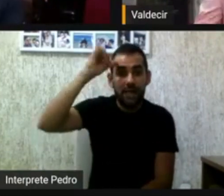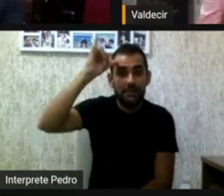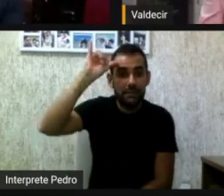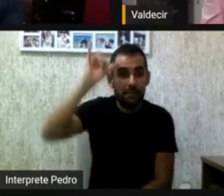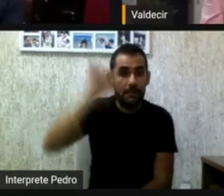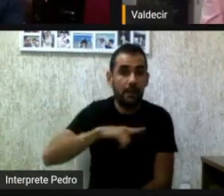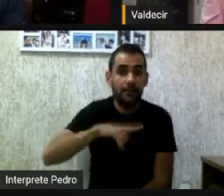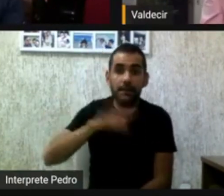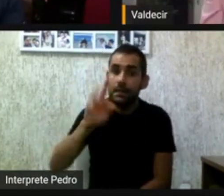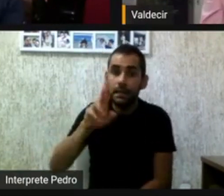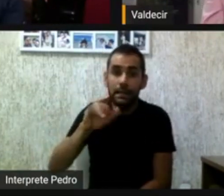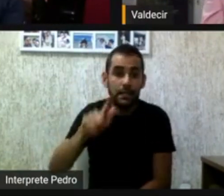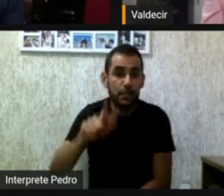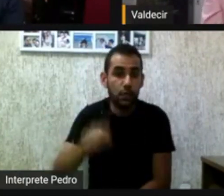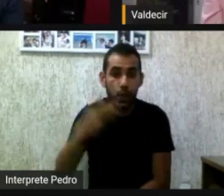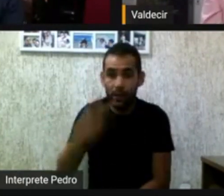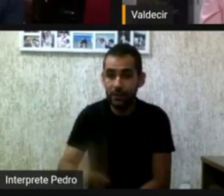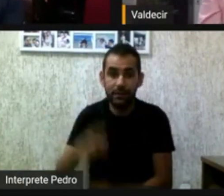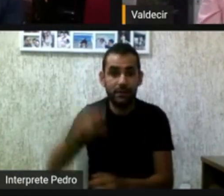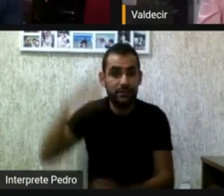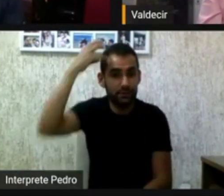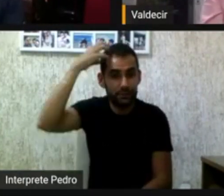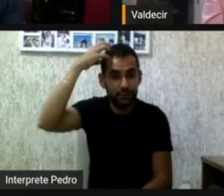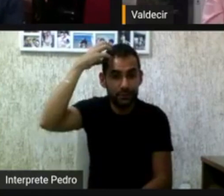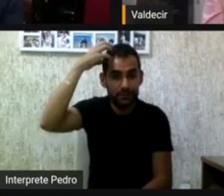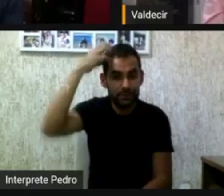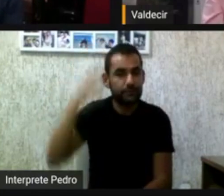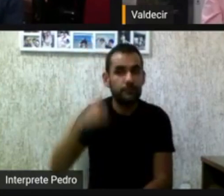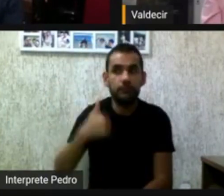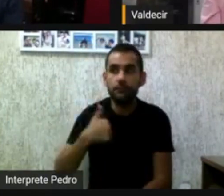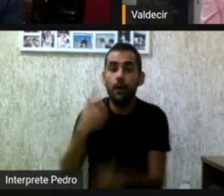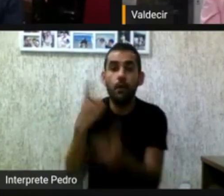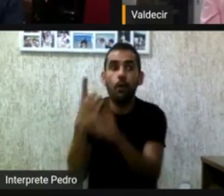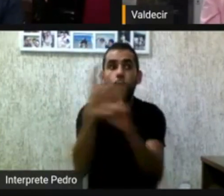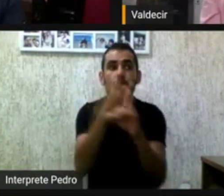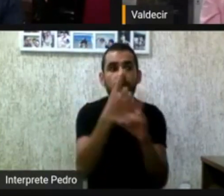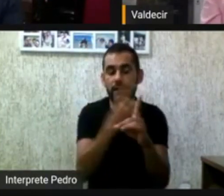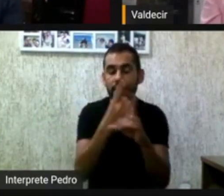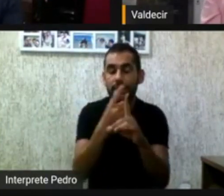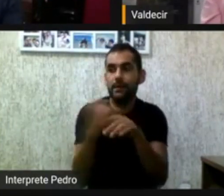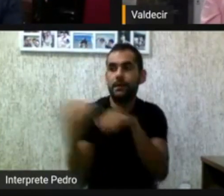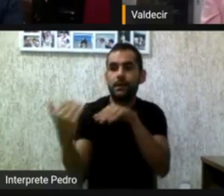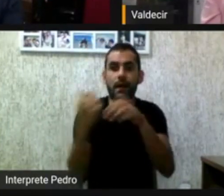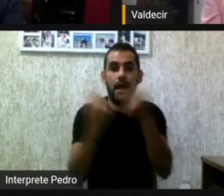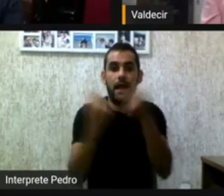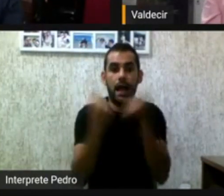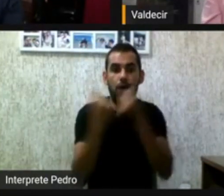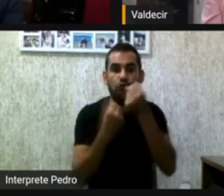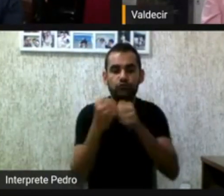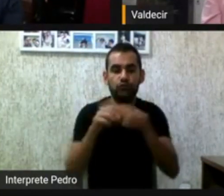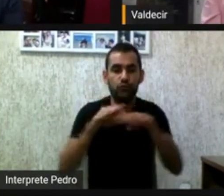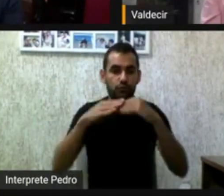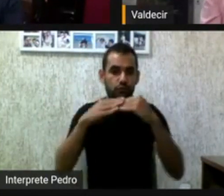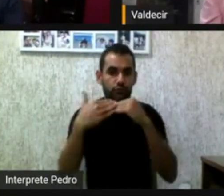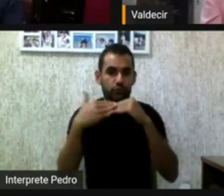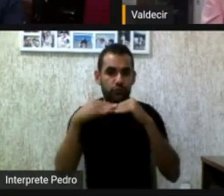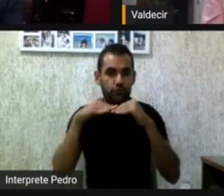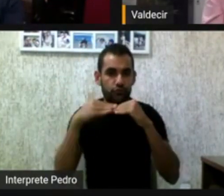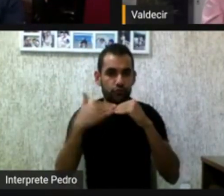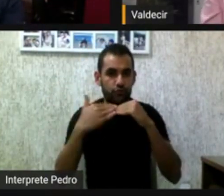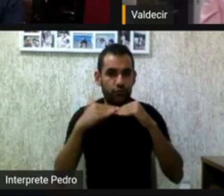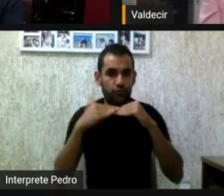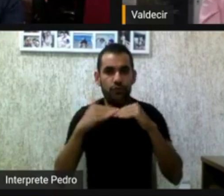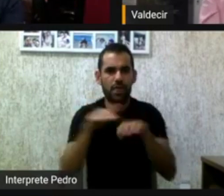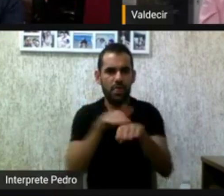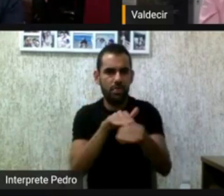de trigo no nosso município. Eu Isso. encontrei com carretas bitrem nas estradas rurais do nosso município, eu tenho andado muito pela